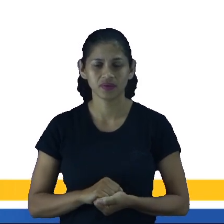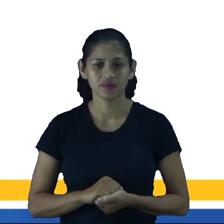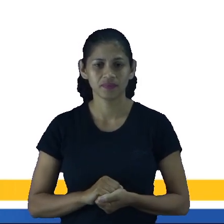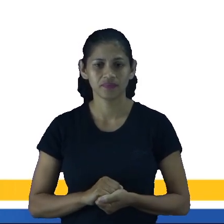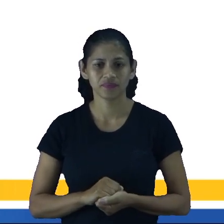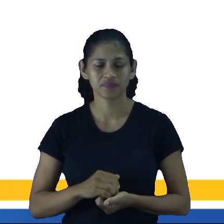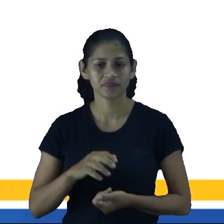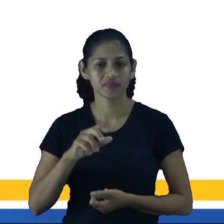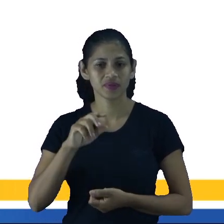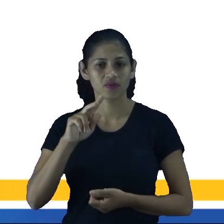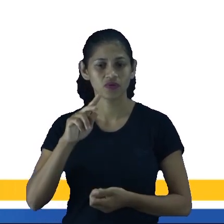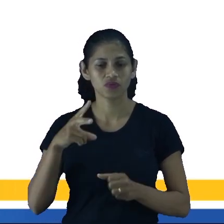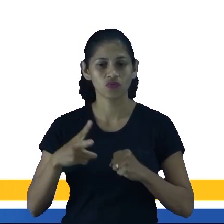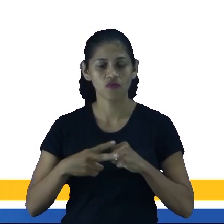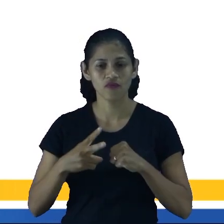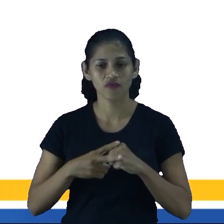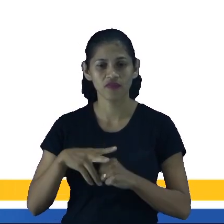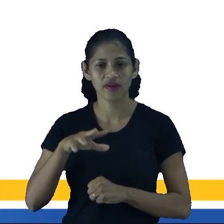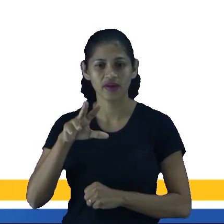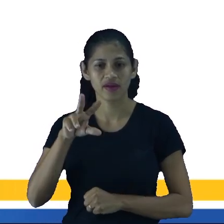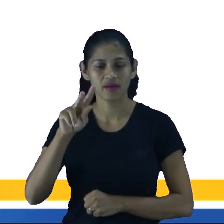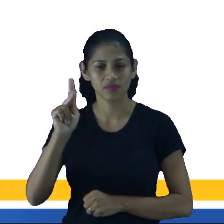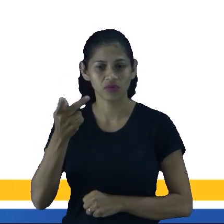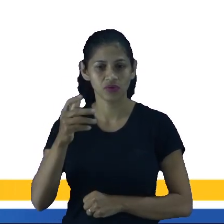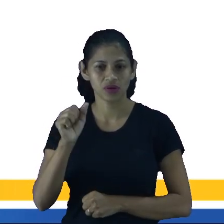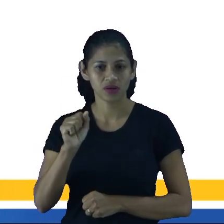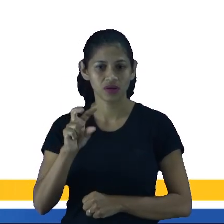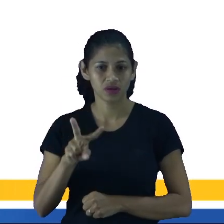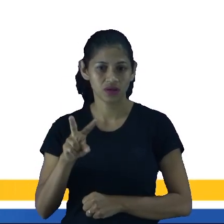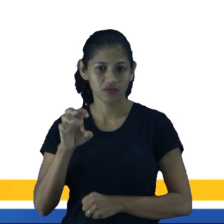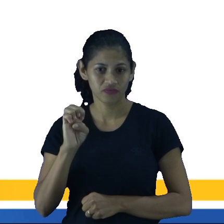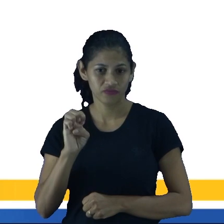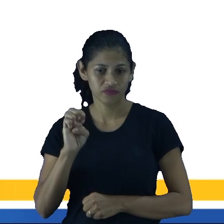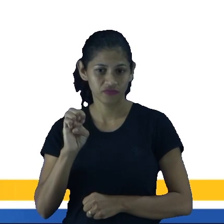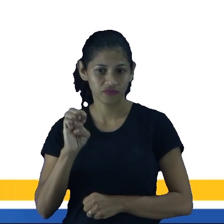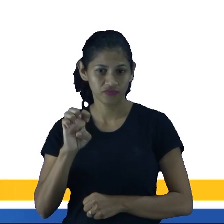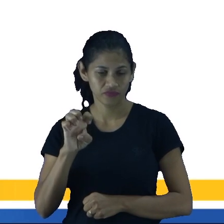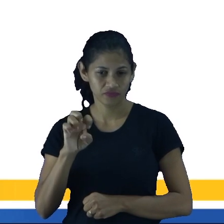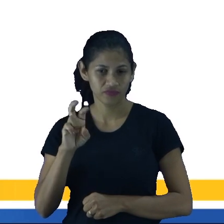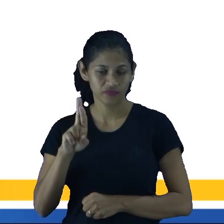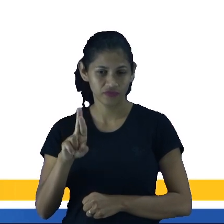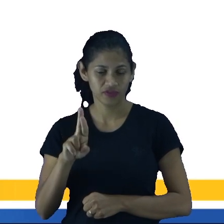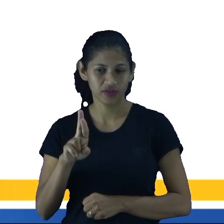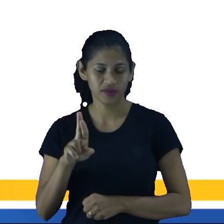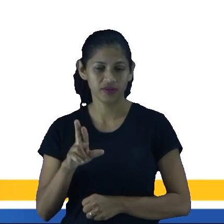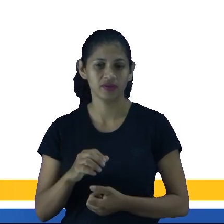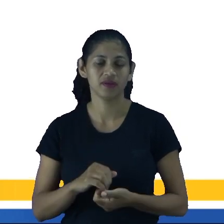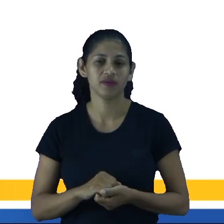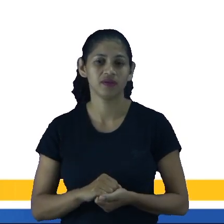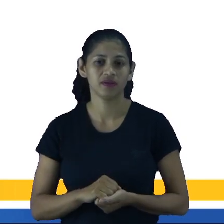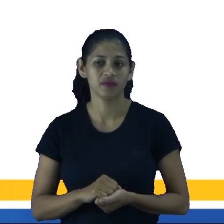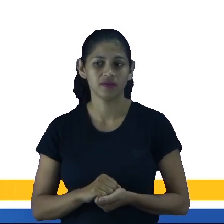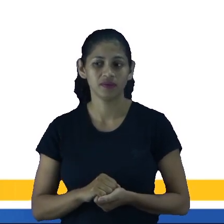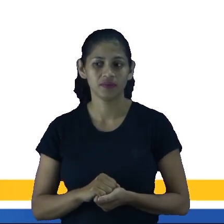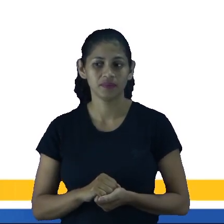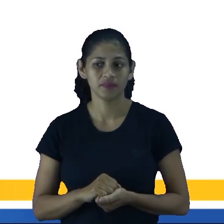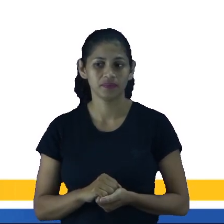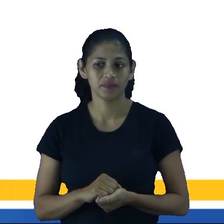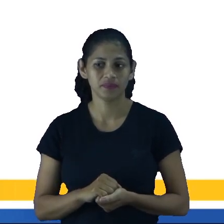você haya perdido, né? Que você tenha ou há perdido, né? Esteja perdido